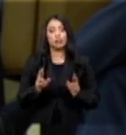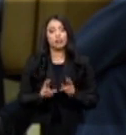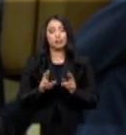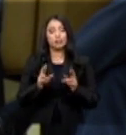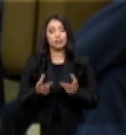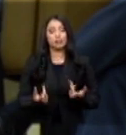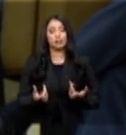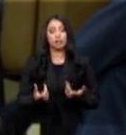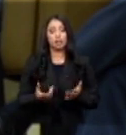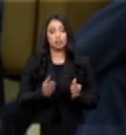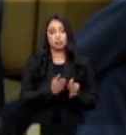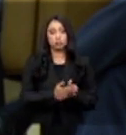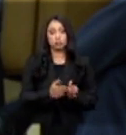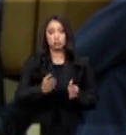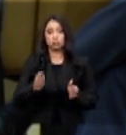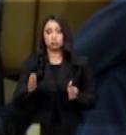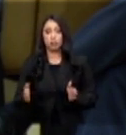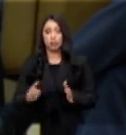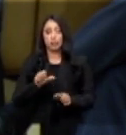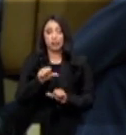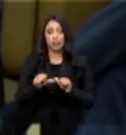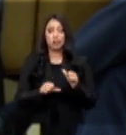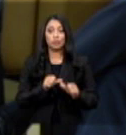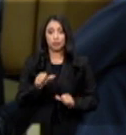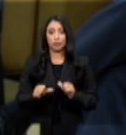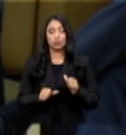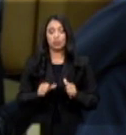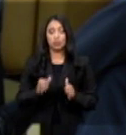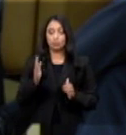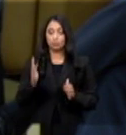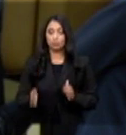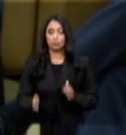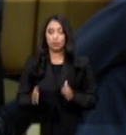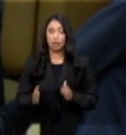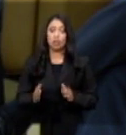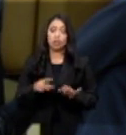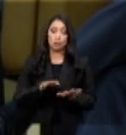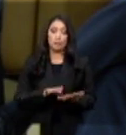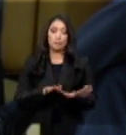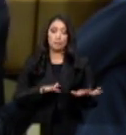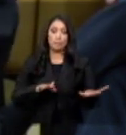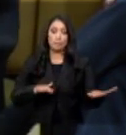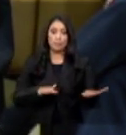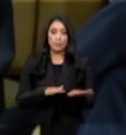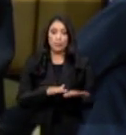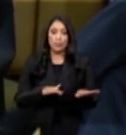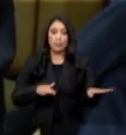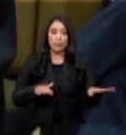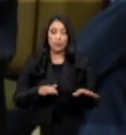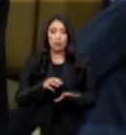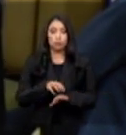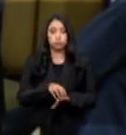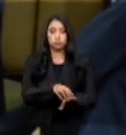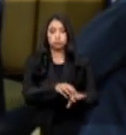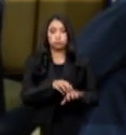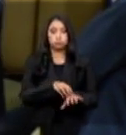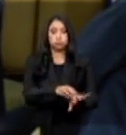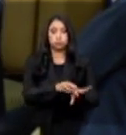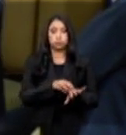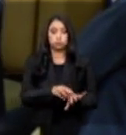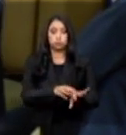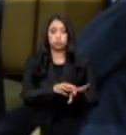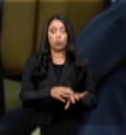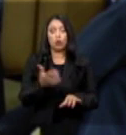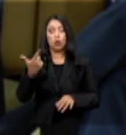antecipação de prorrogação e seria convertido em investimento direto em malha própria, portanto, já licitada, ou em malha